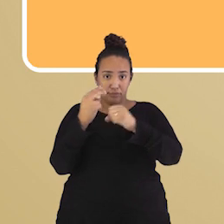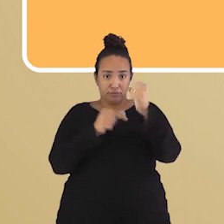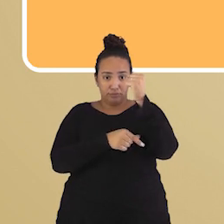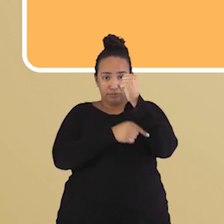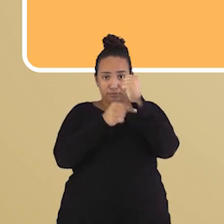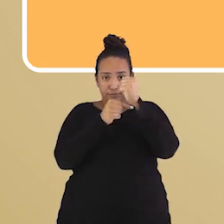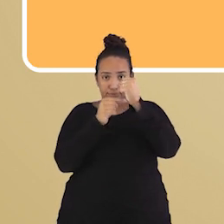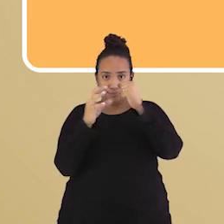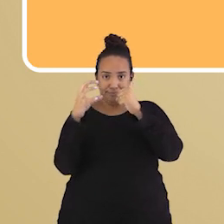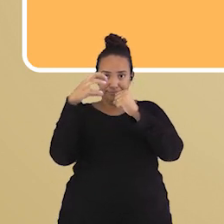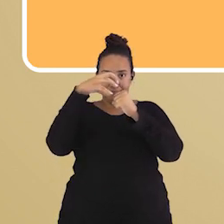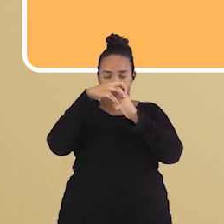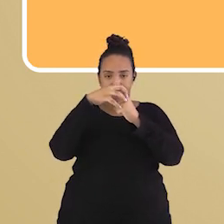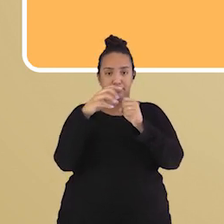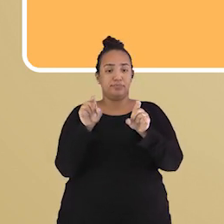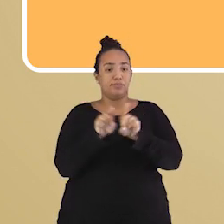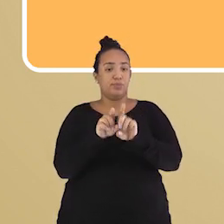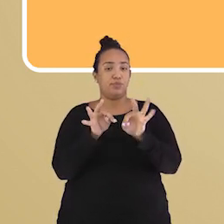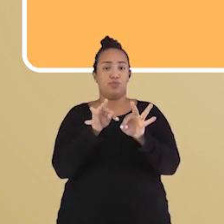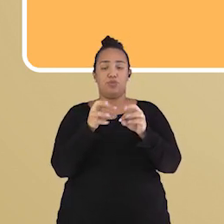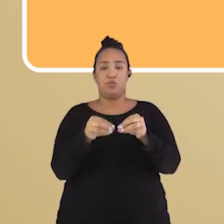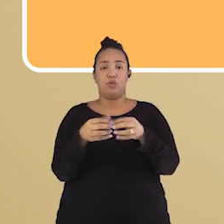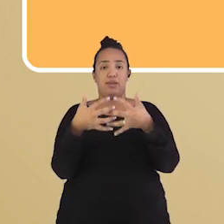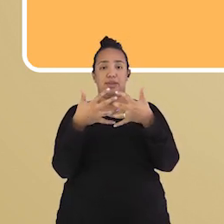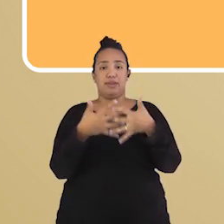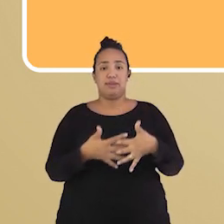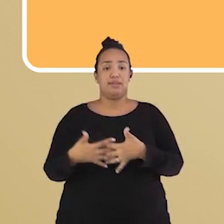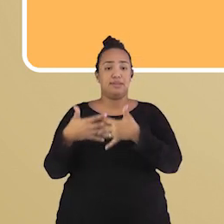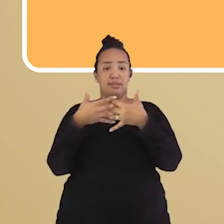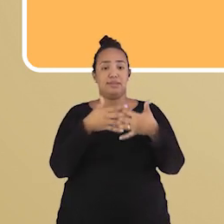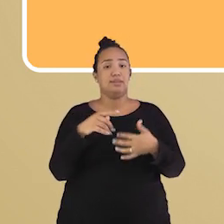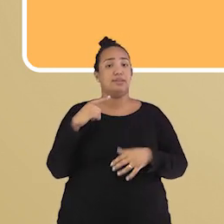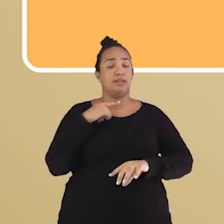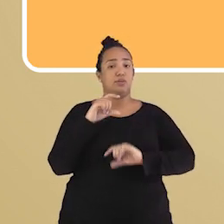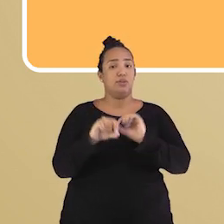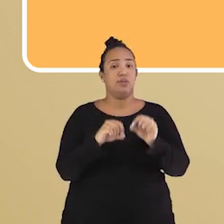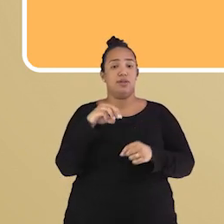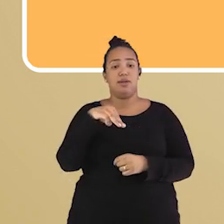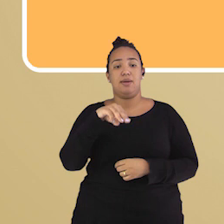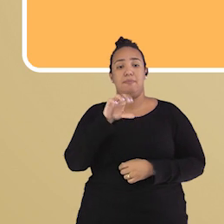protegendo todos os tecidos nervosos, existem as meninges, que